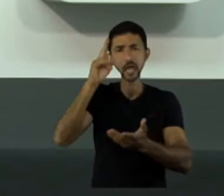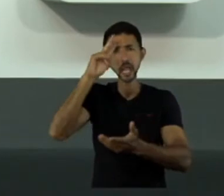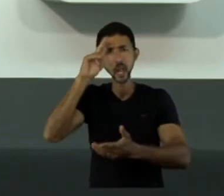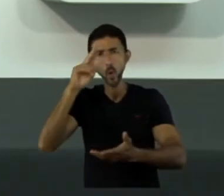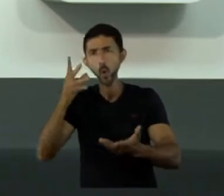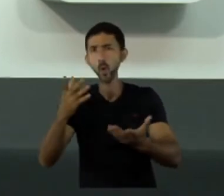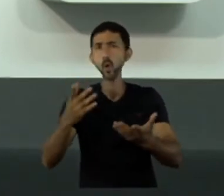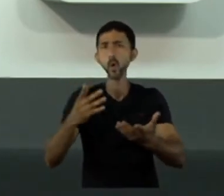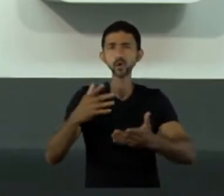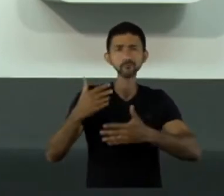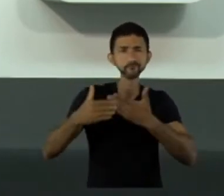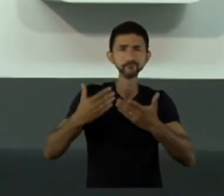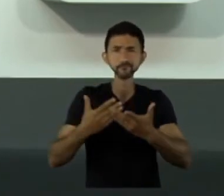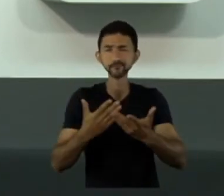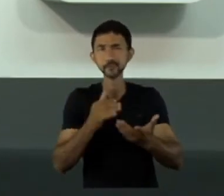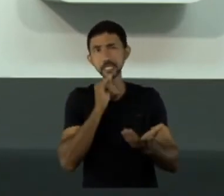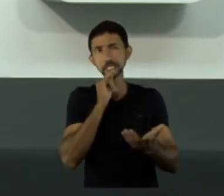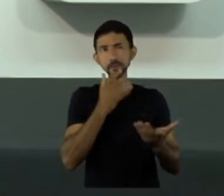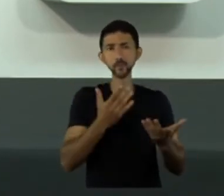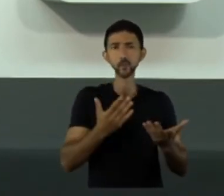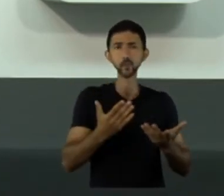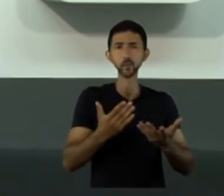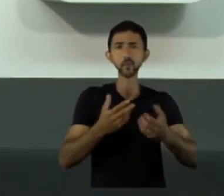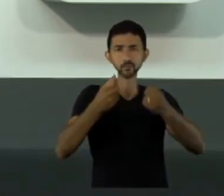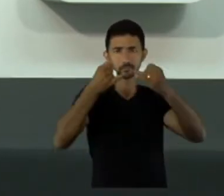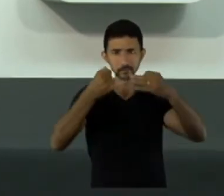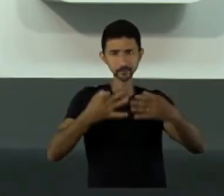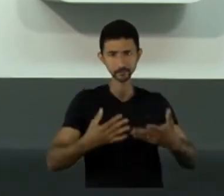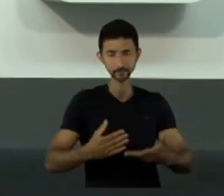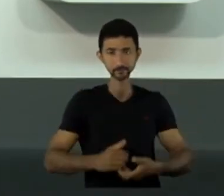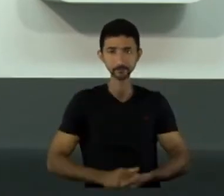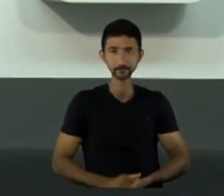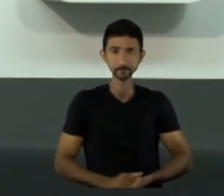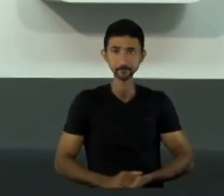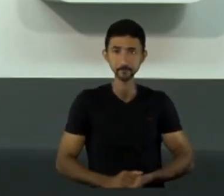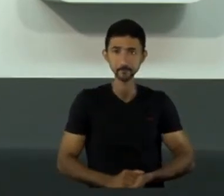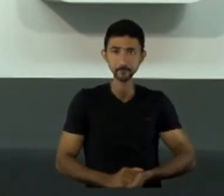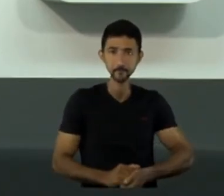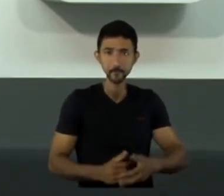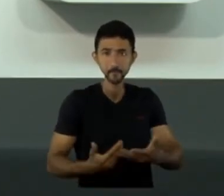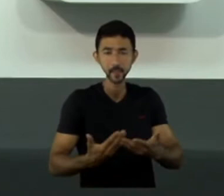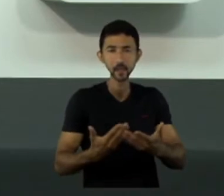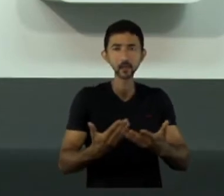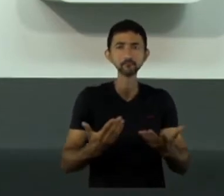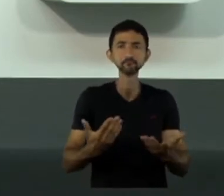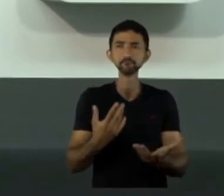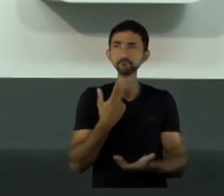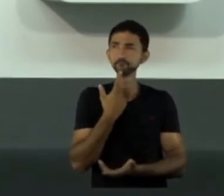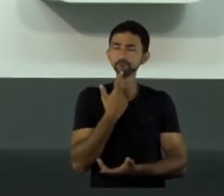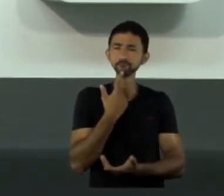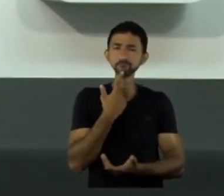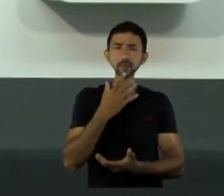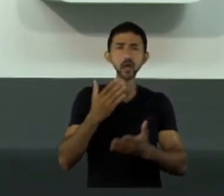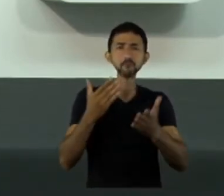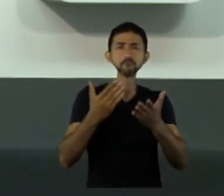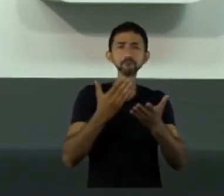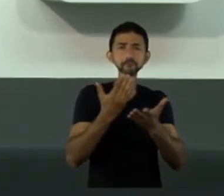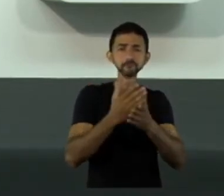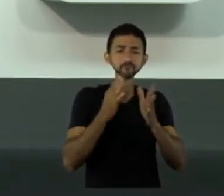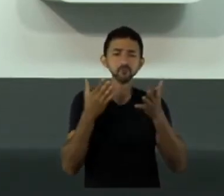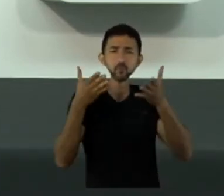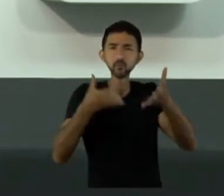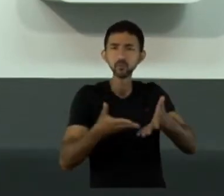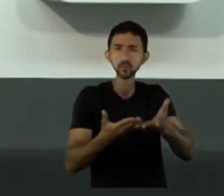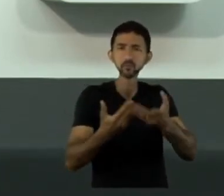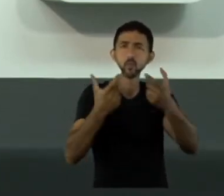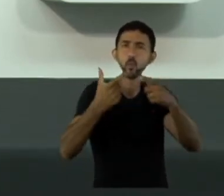outras histórias, eles podem, o narrador da história, ele pode estar especificando melhor